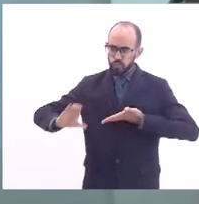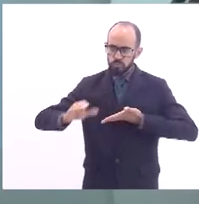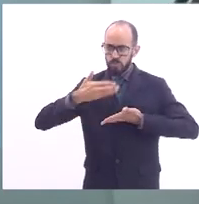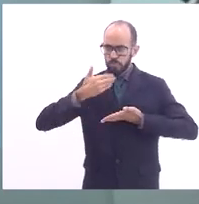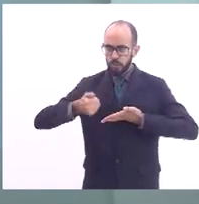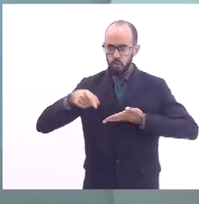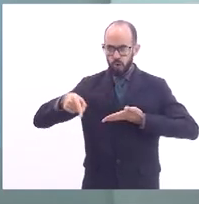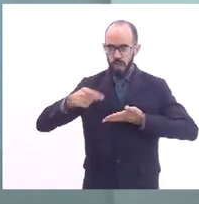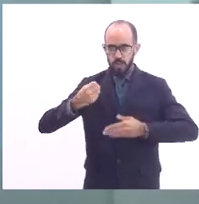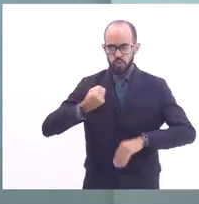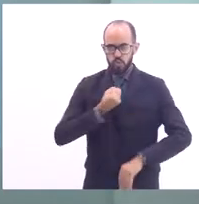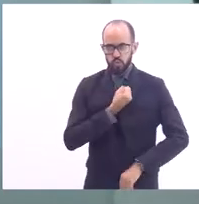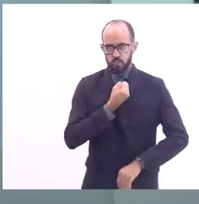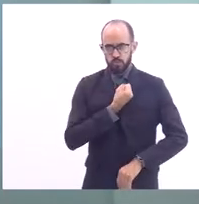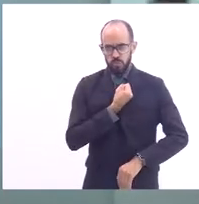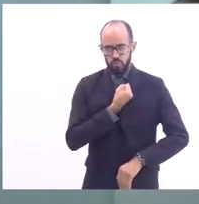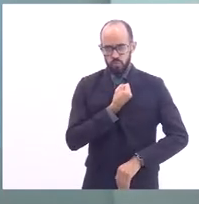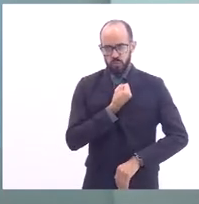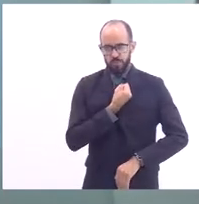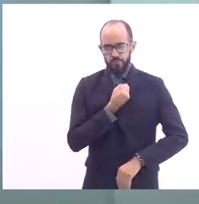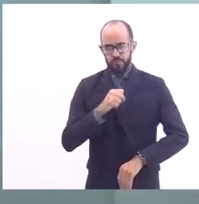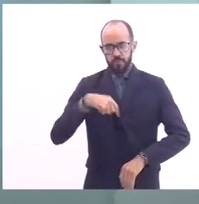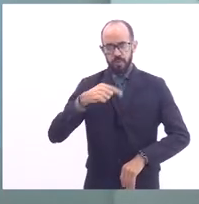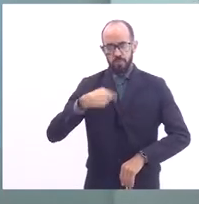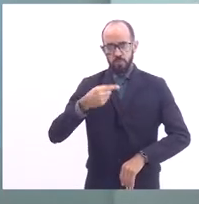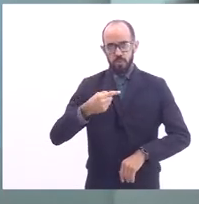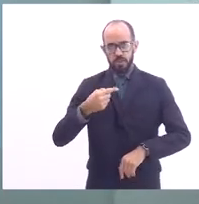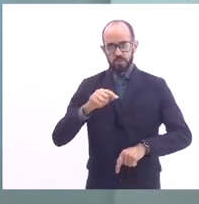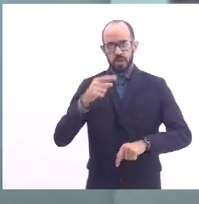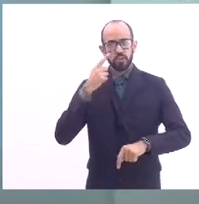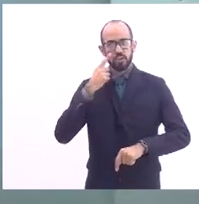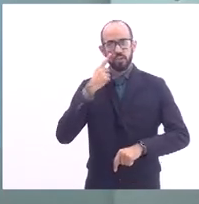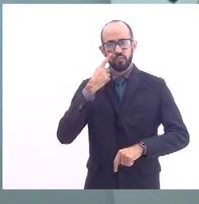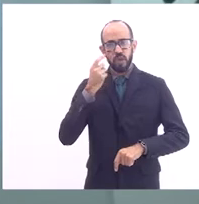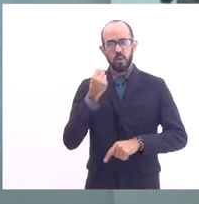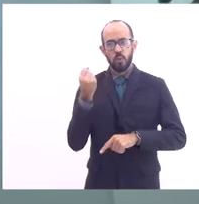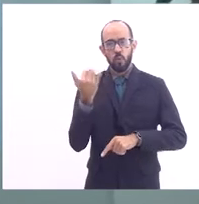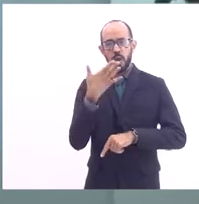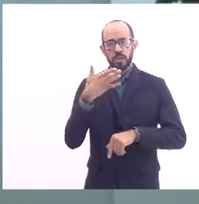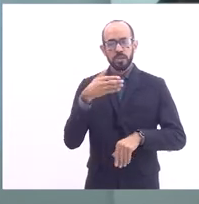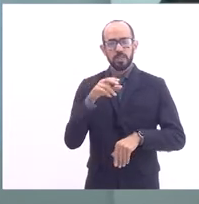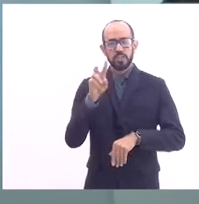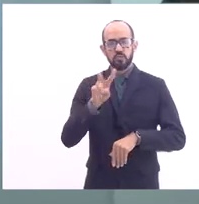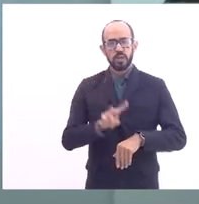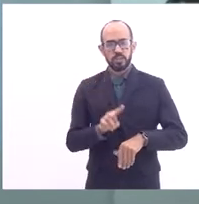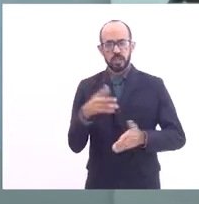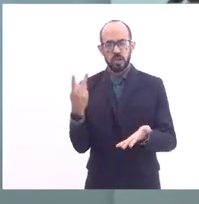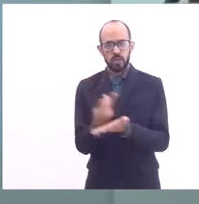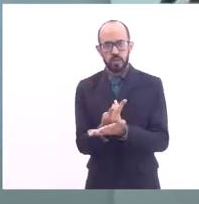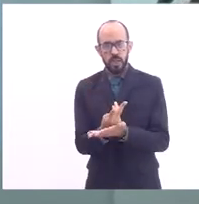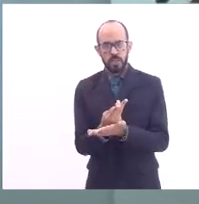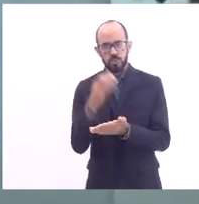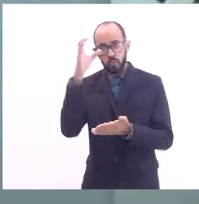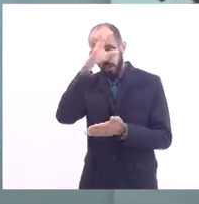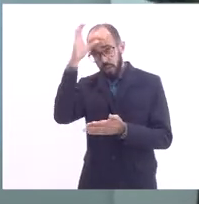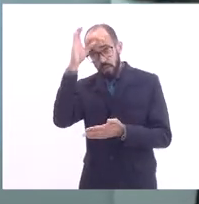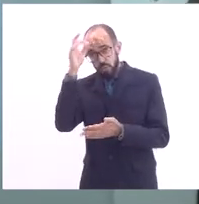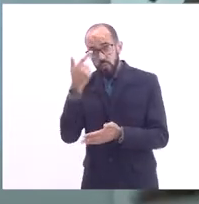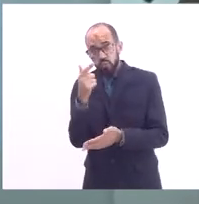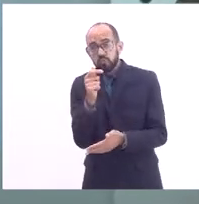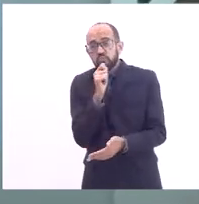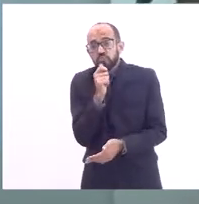número. E aqui, quando nós olhamos a frequência, que é a quantidade de vezes, né, média, que um cliente fica sem energia, ela era,